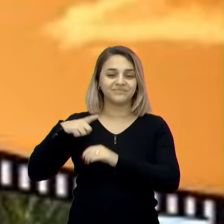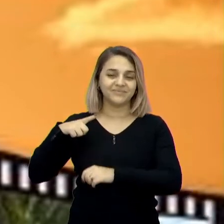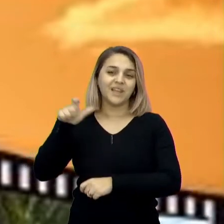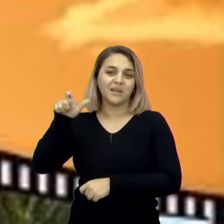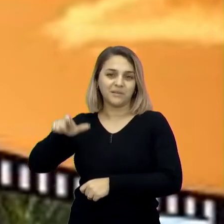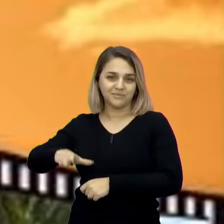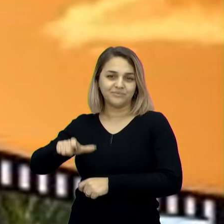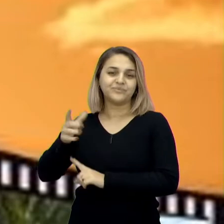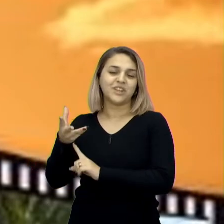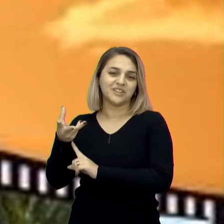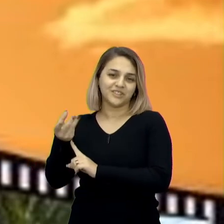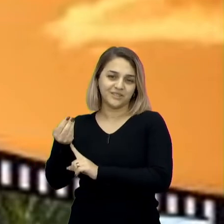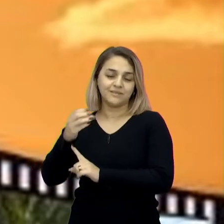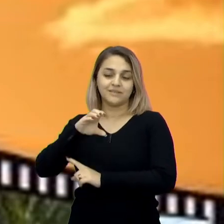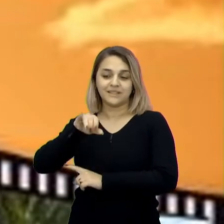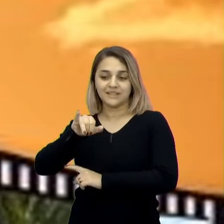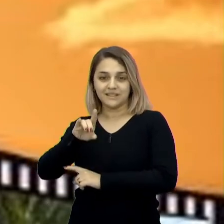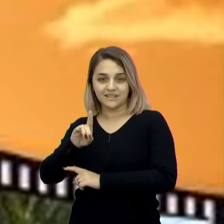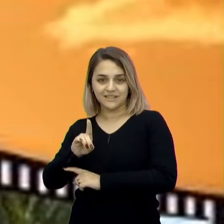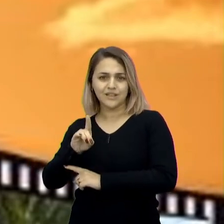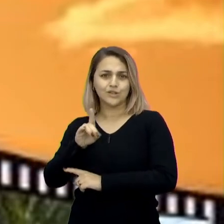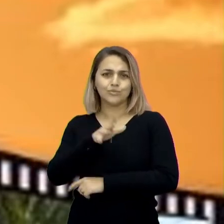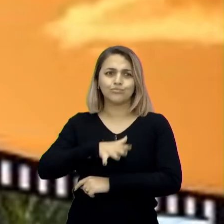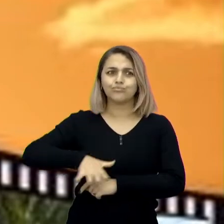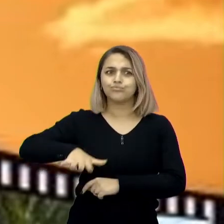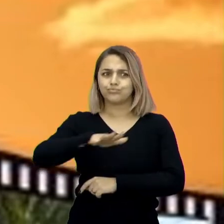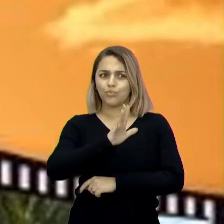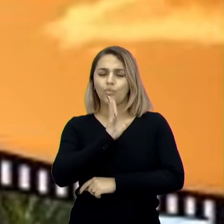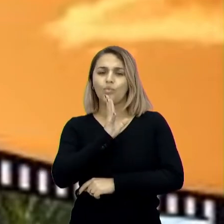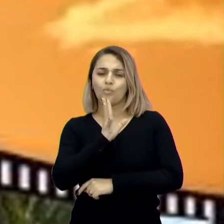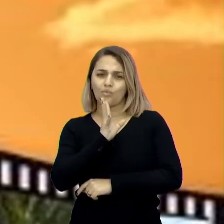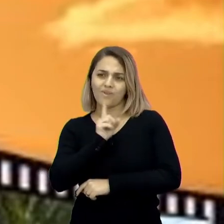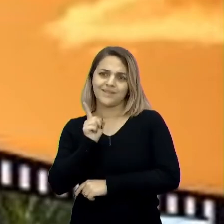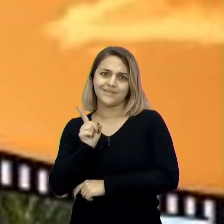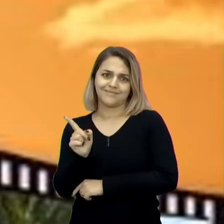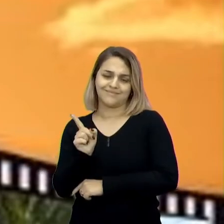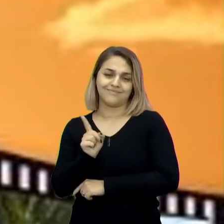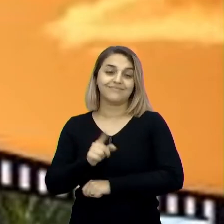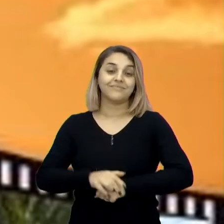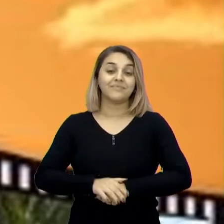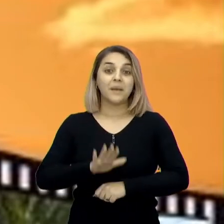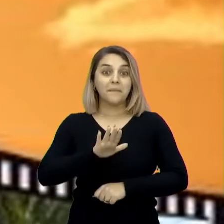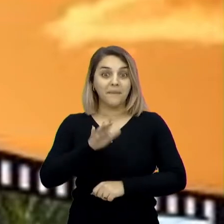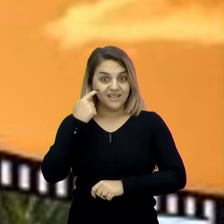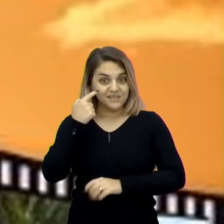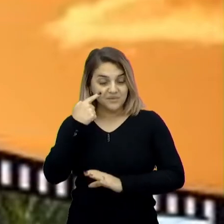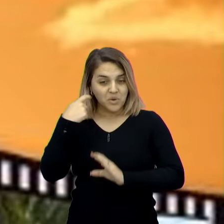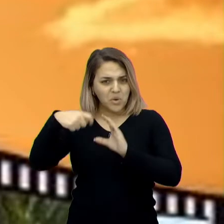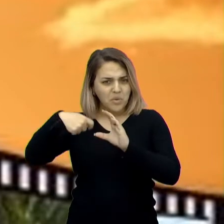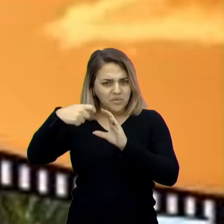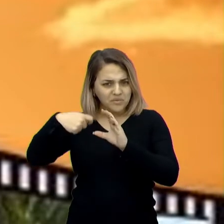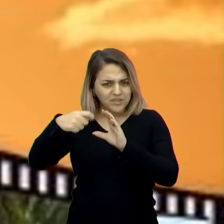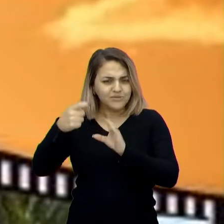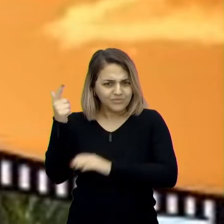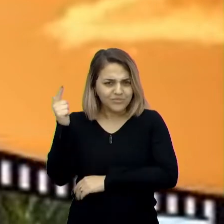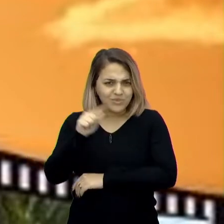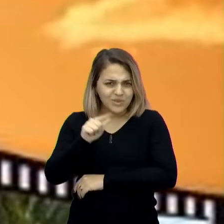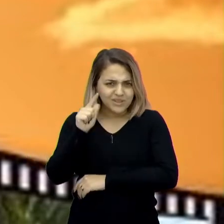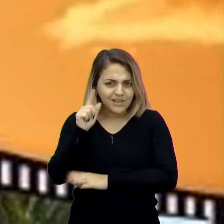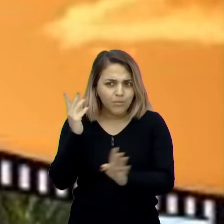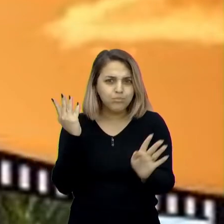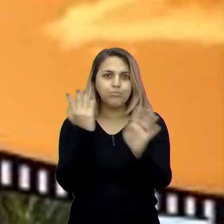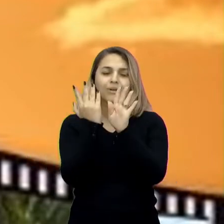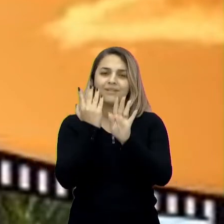mundo, né, a maioria aí da cultura de massa já conhece um pouquinho dele. E olha, só com esse vídeo, pro Fernanda, será que a gente consegue